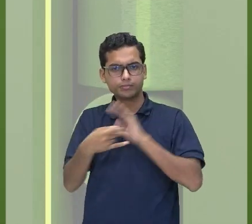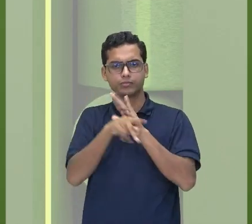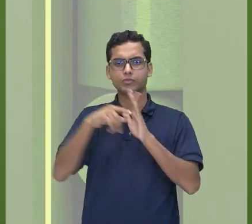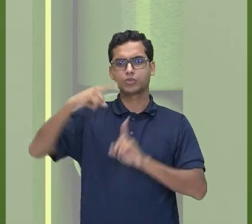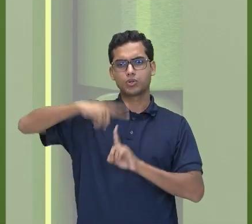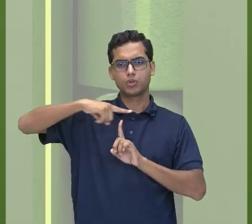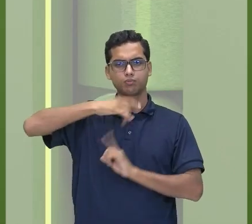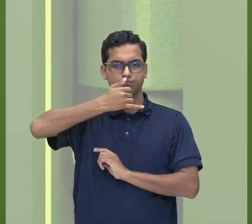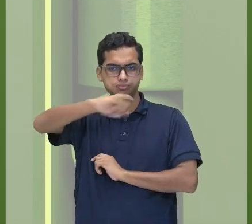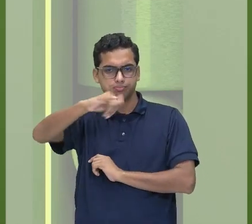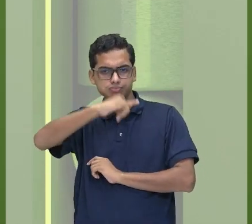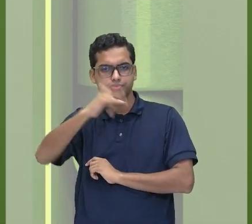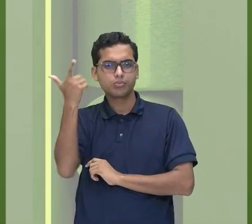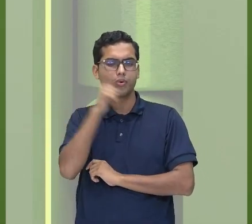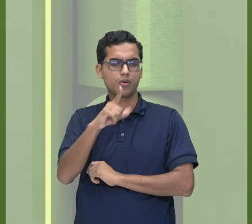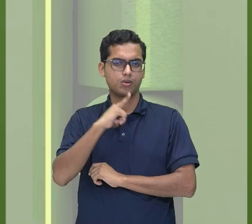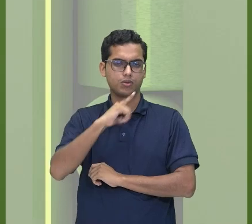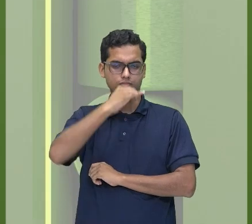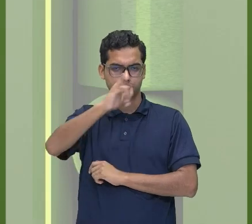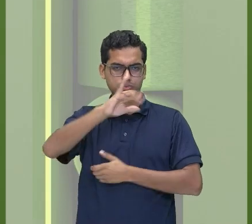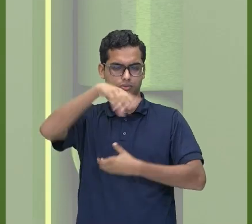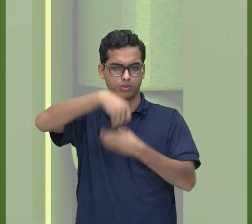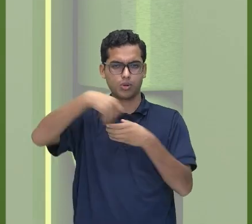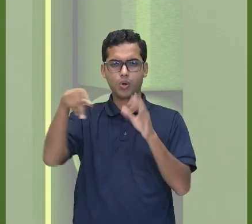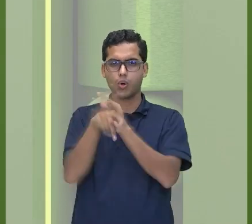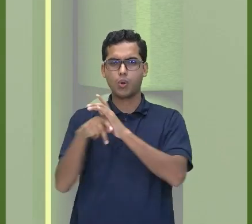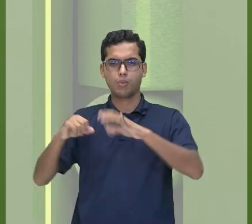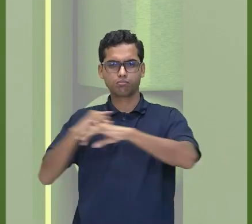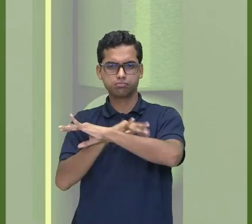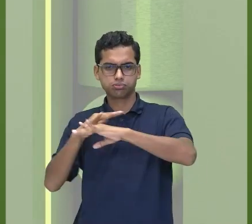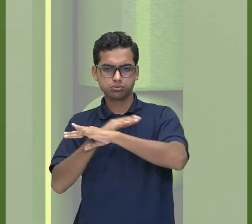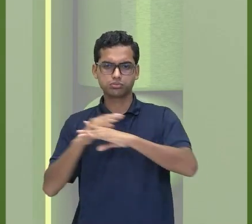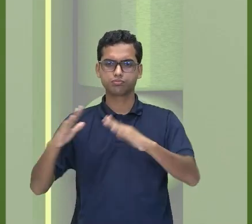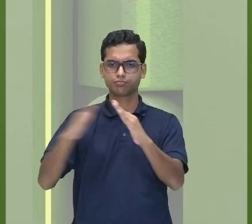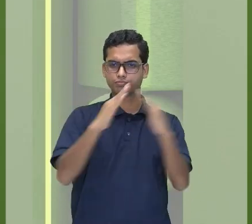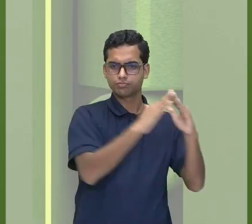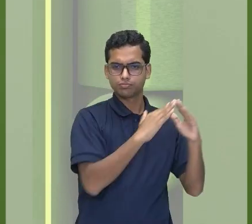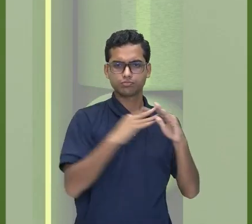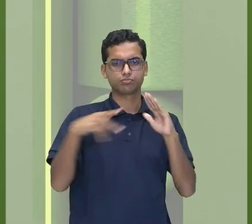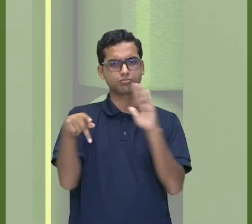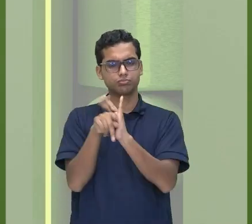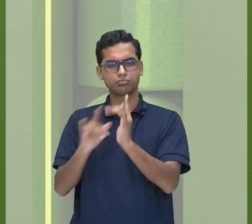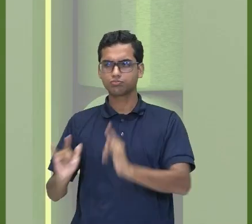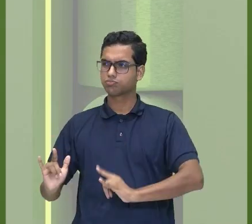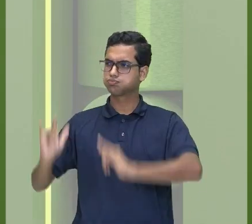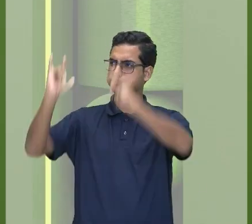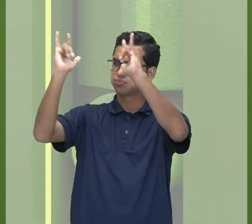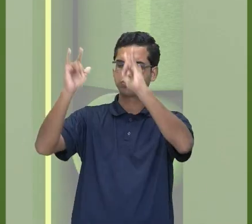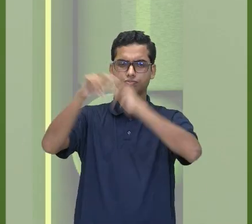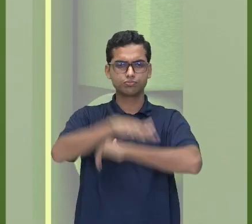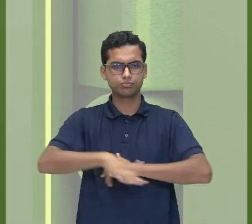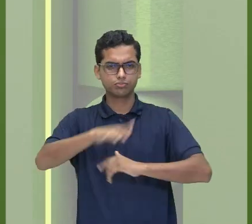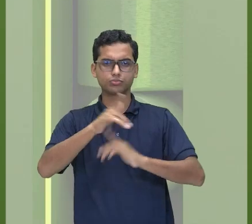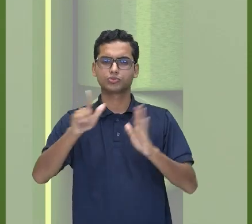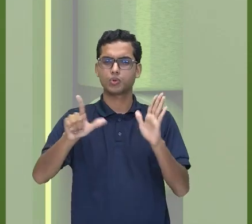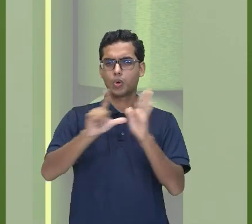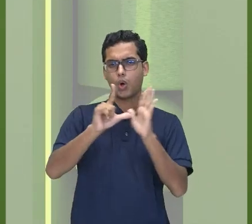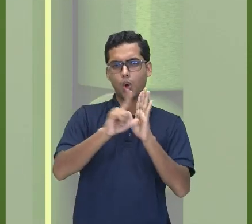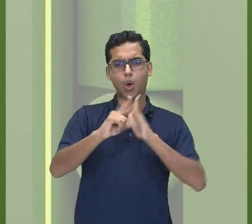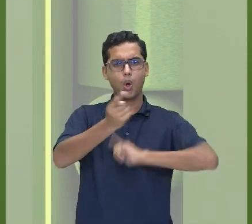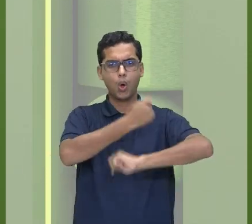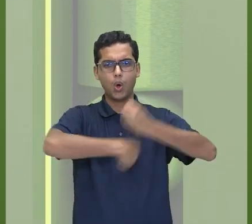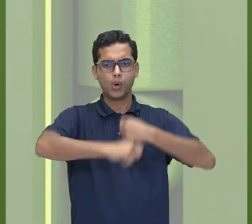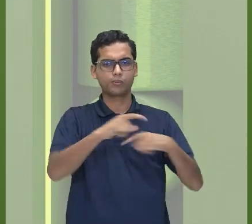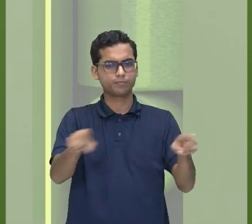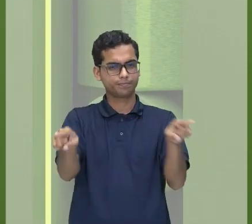para levar eletricidade aí para as cidades, né, para as residências, para os prédios, para os comércios também, tá? Bom, a